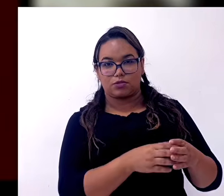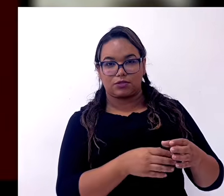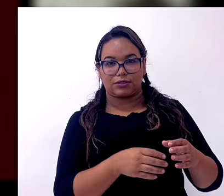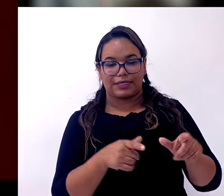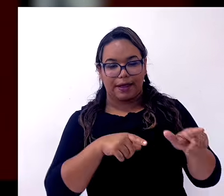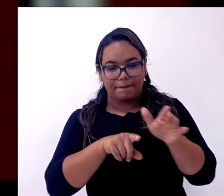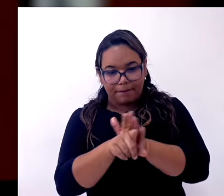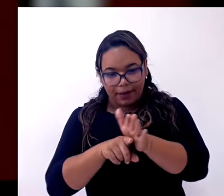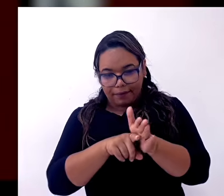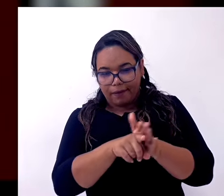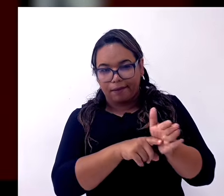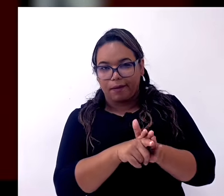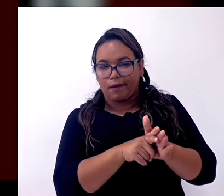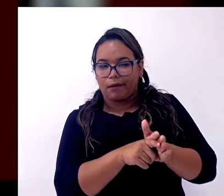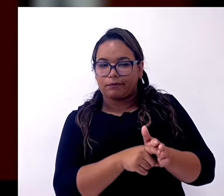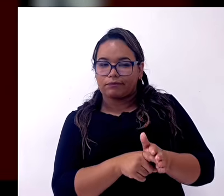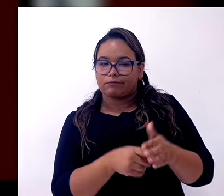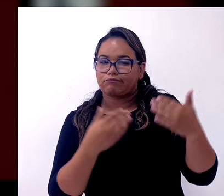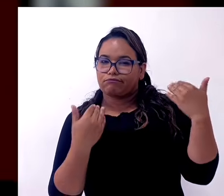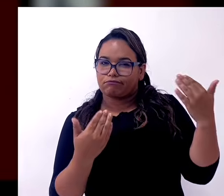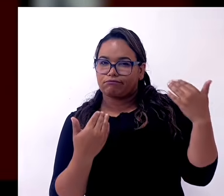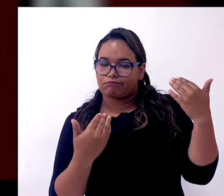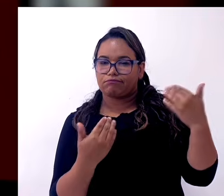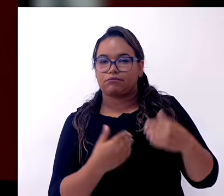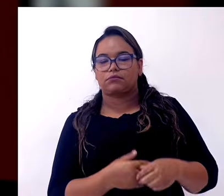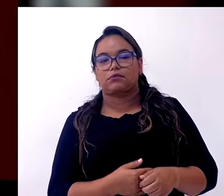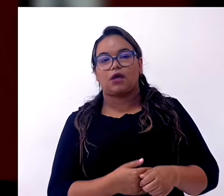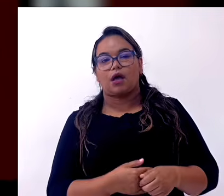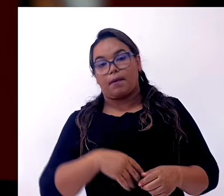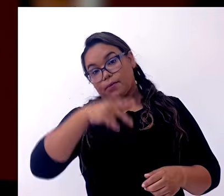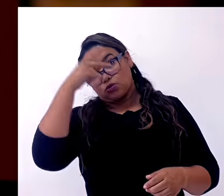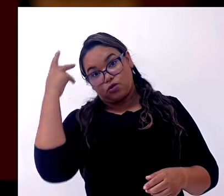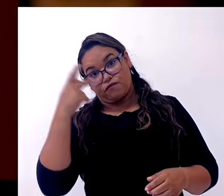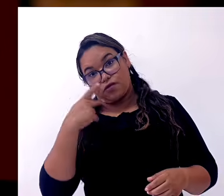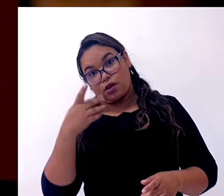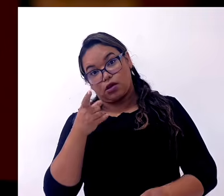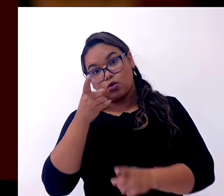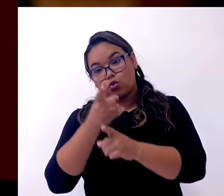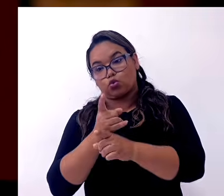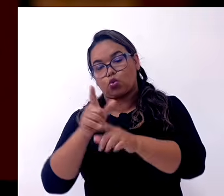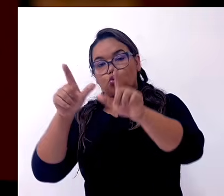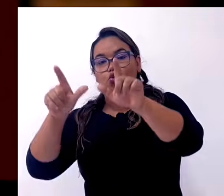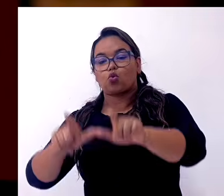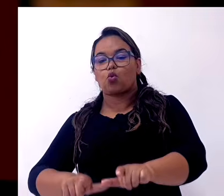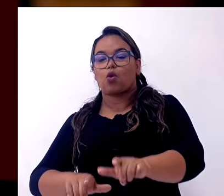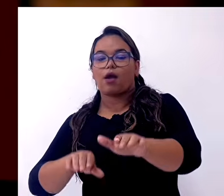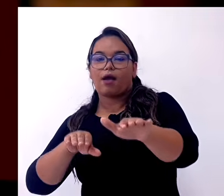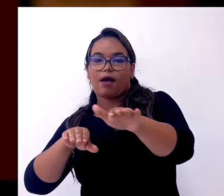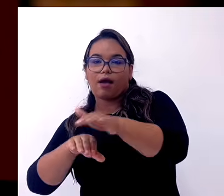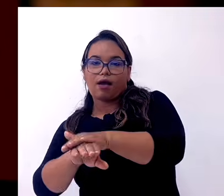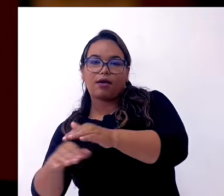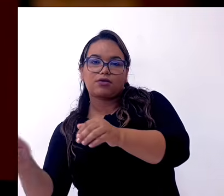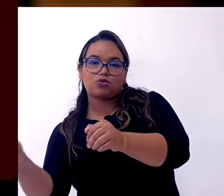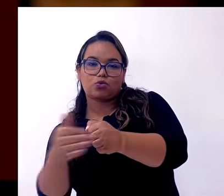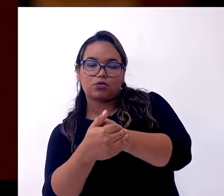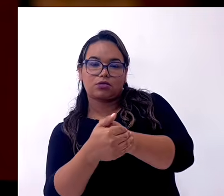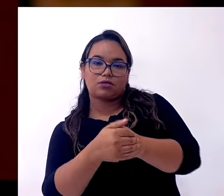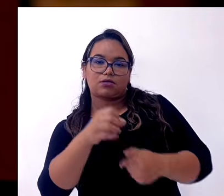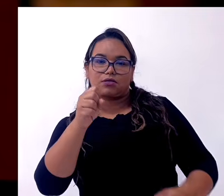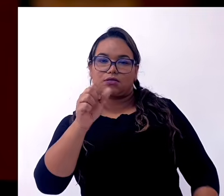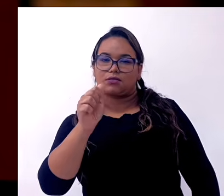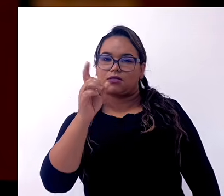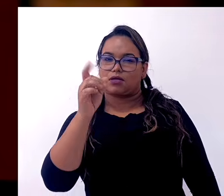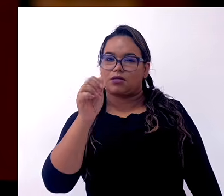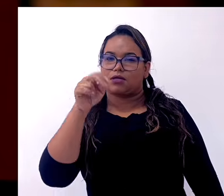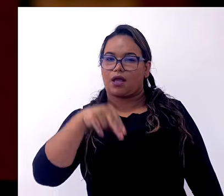sagrada e como os Estados Unidos eventualmente se tornariam a casa de força para propiciar uma